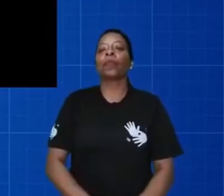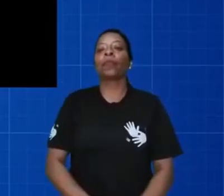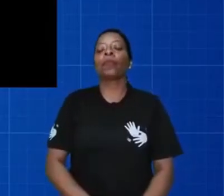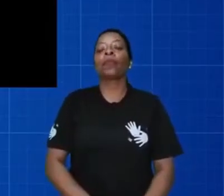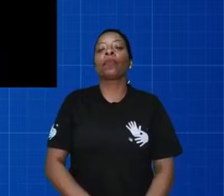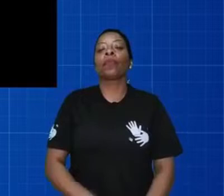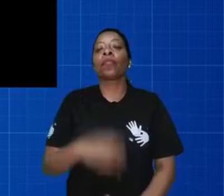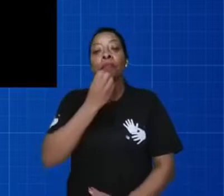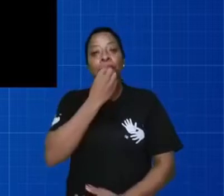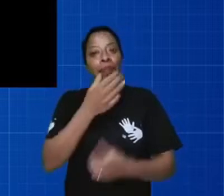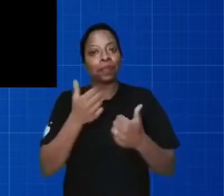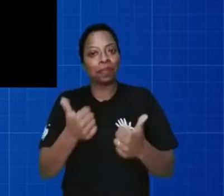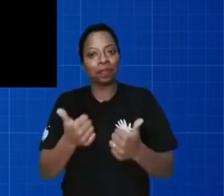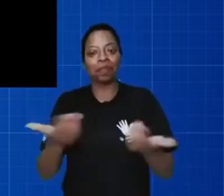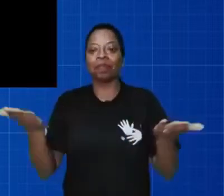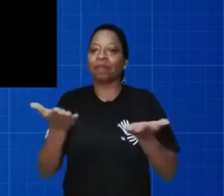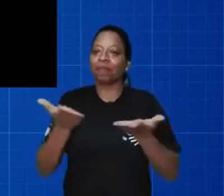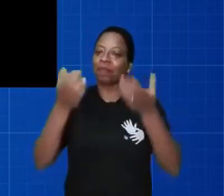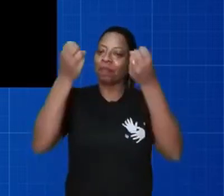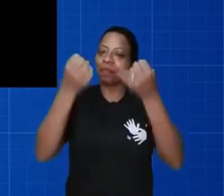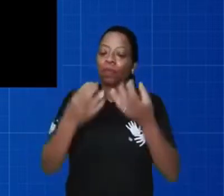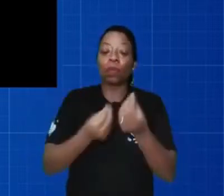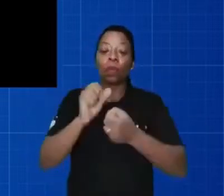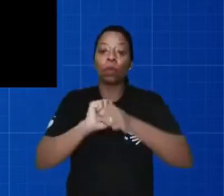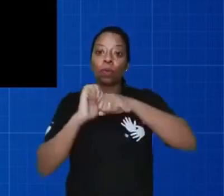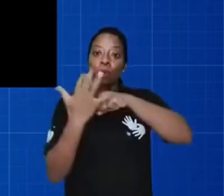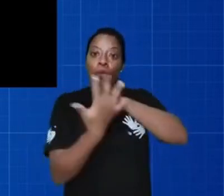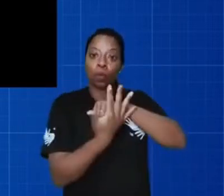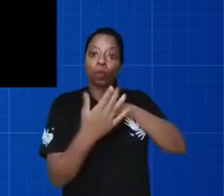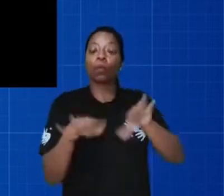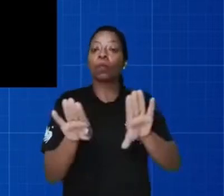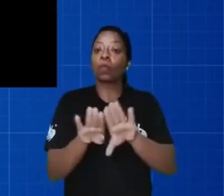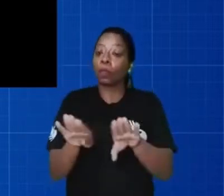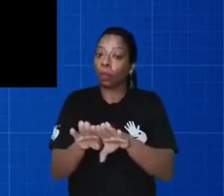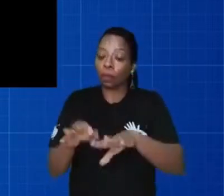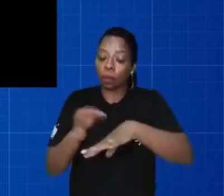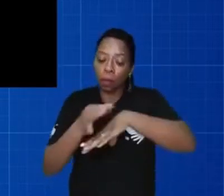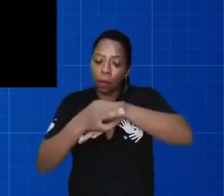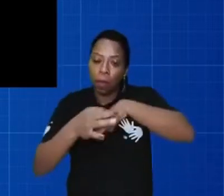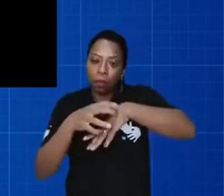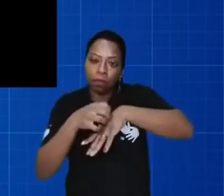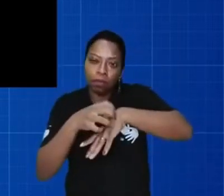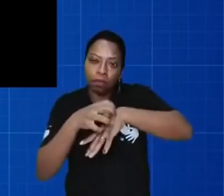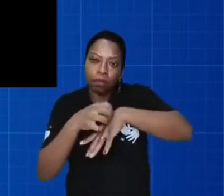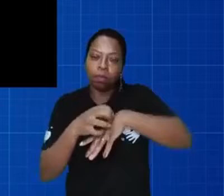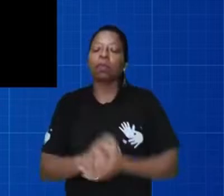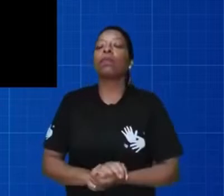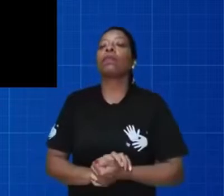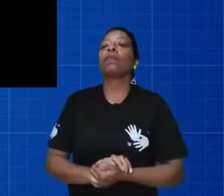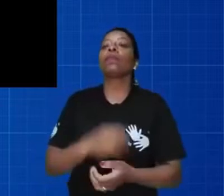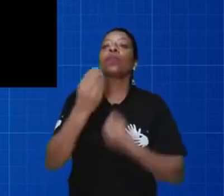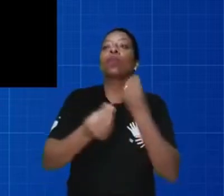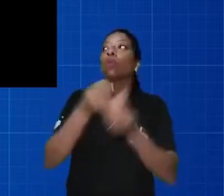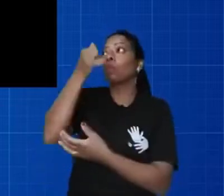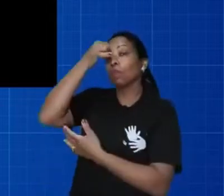Muito bem, então nós vamos conversar agora sobre a Covid-19, a monkeypox, trazendo um pouquinho o cenário, né, como que ela é transmitida, quais são